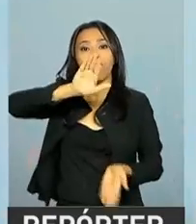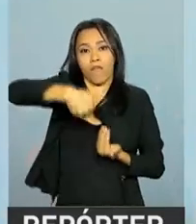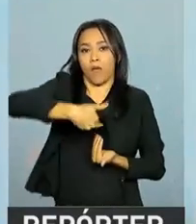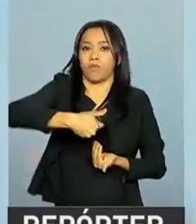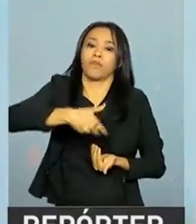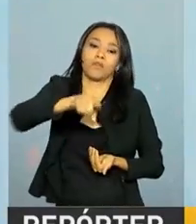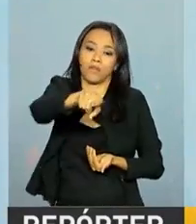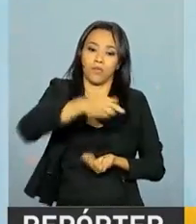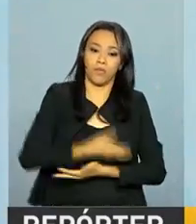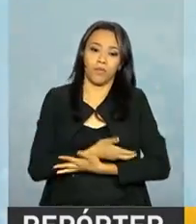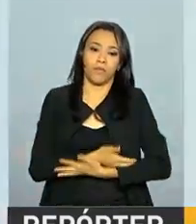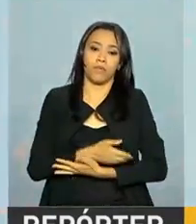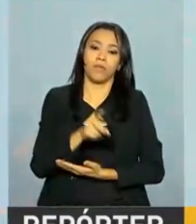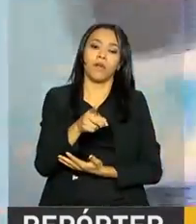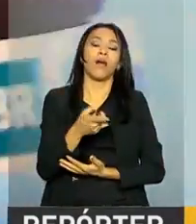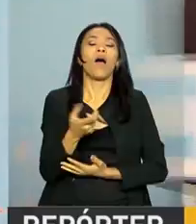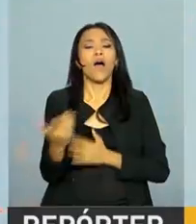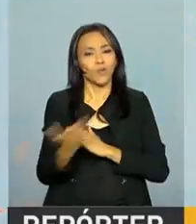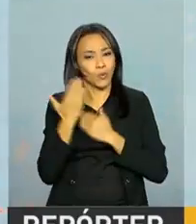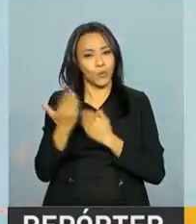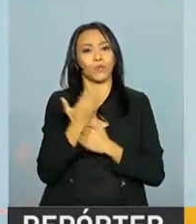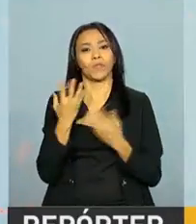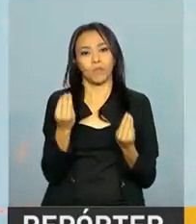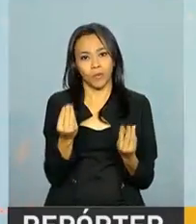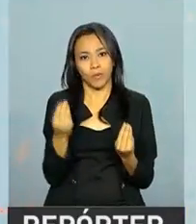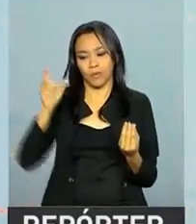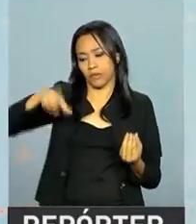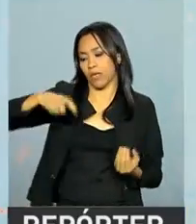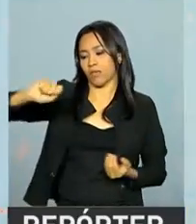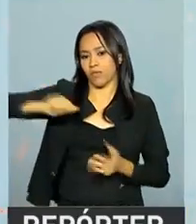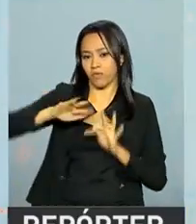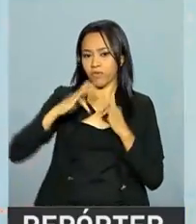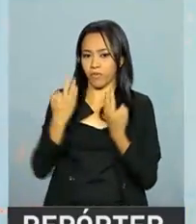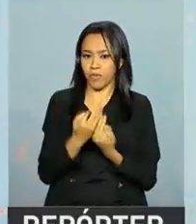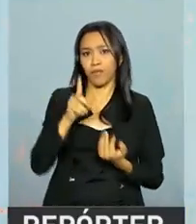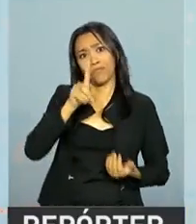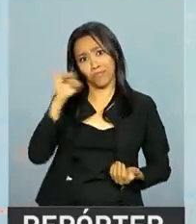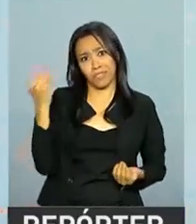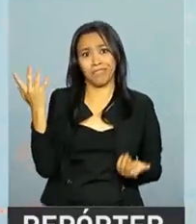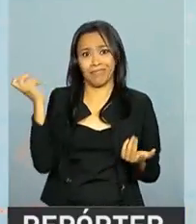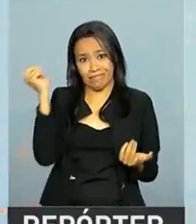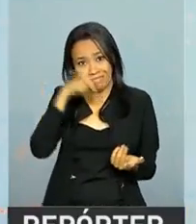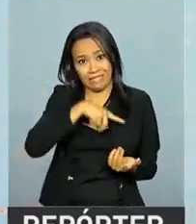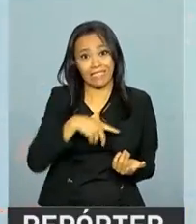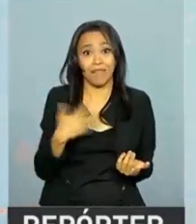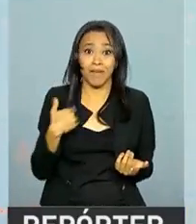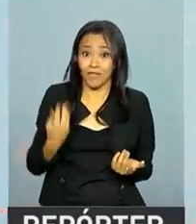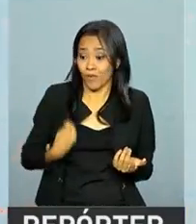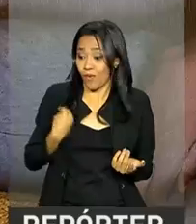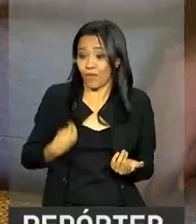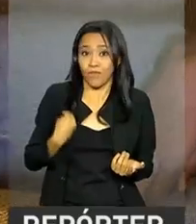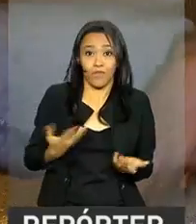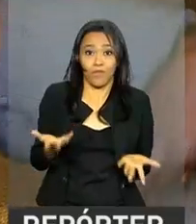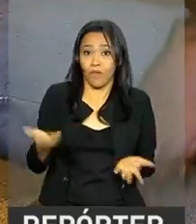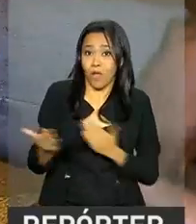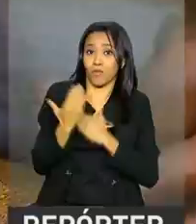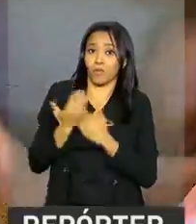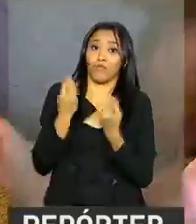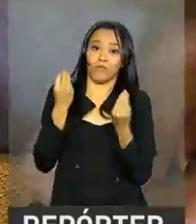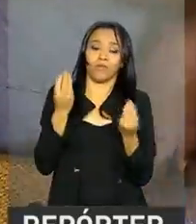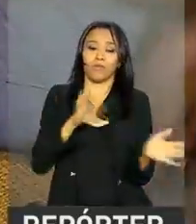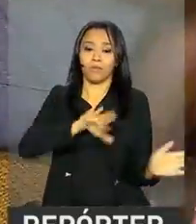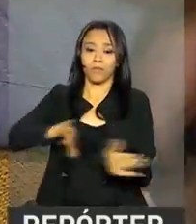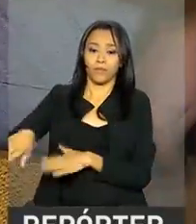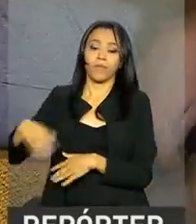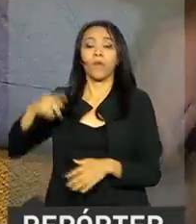ajuda muito muito mesmo eu não veio sem um bolsa família hoje né Lógico que um dia vai faltar mas hoje eu não veio sem ele o bolsa família é